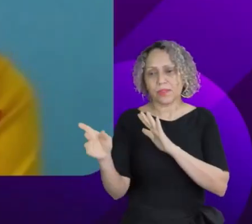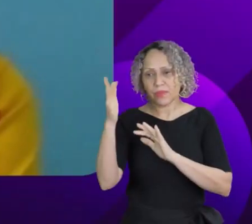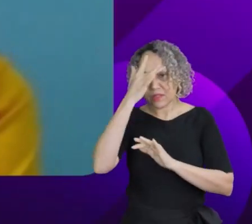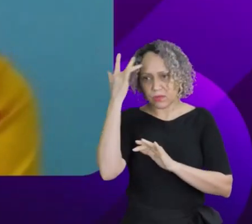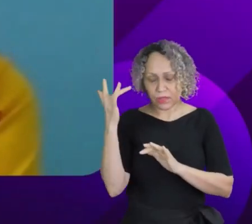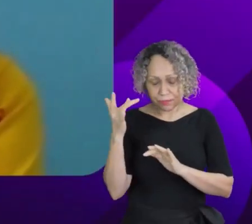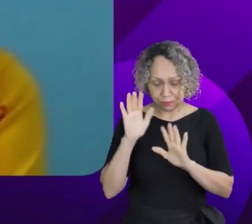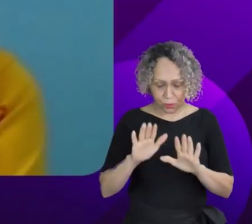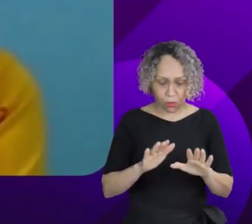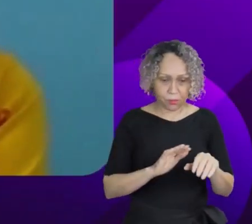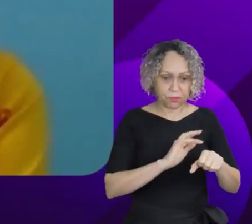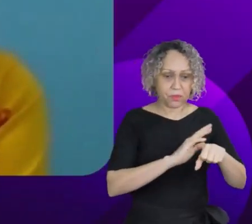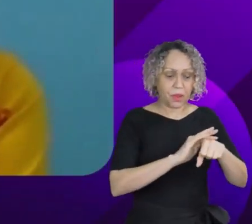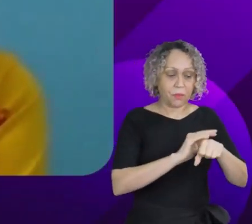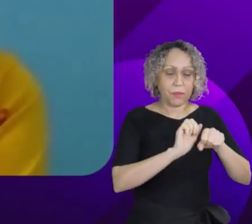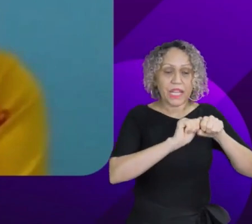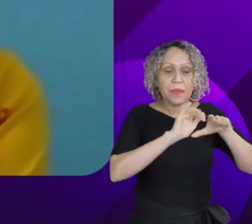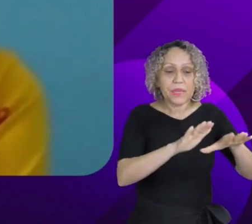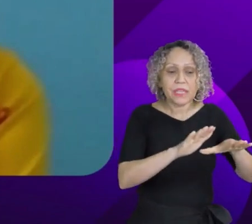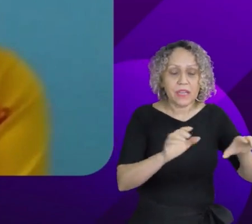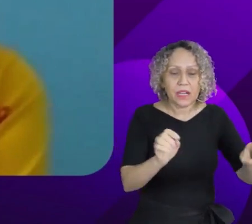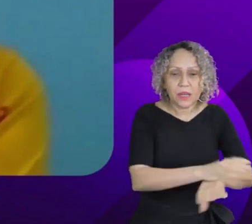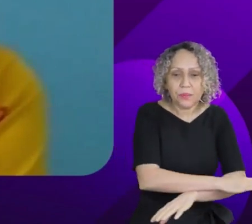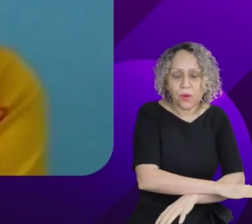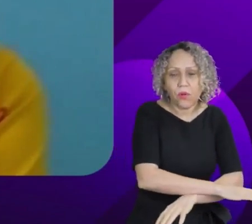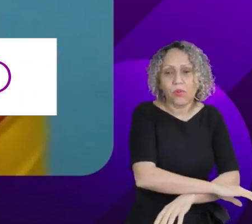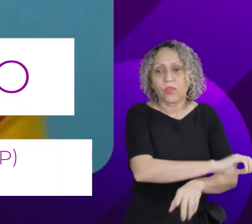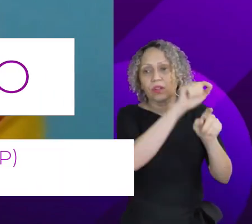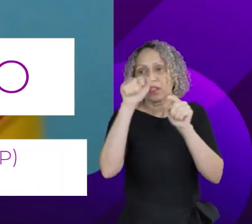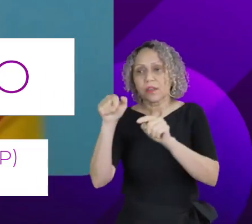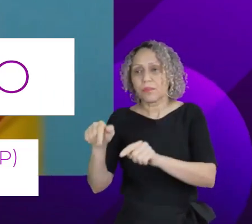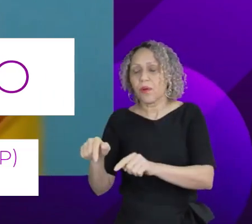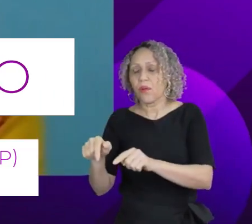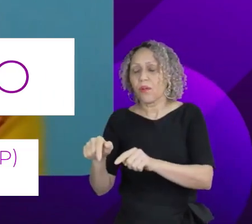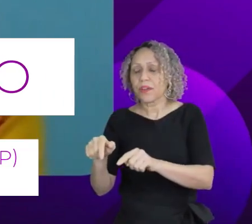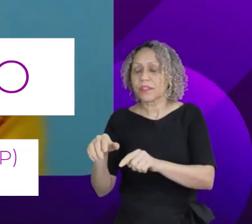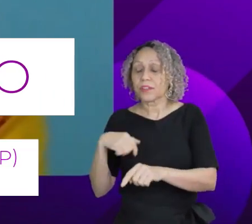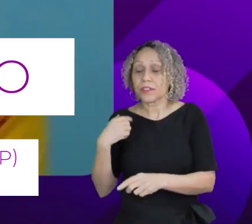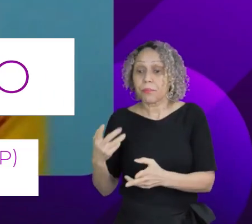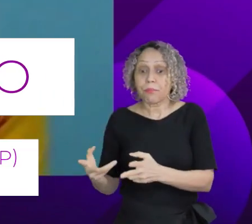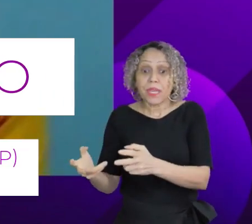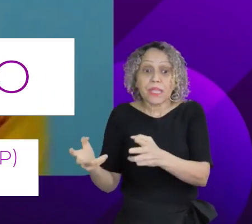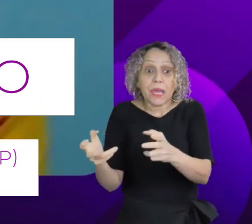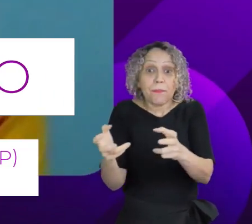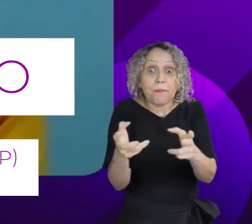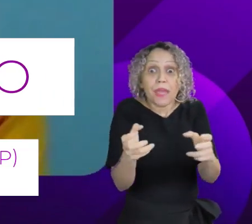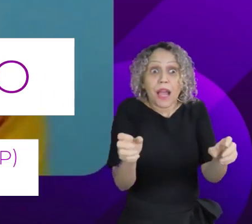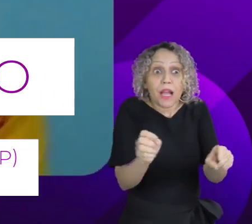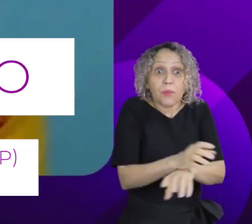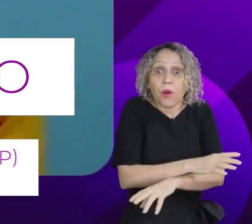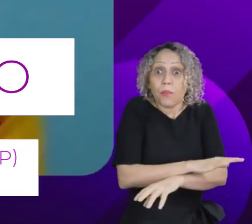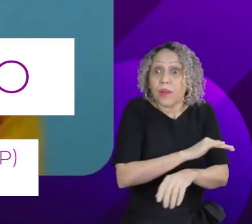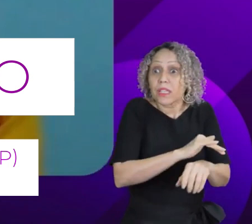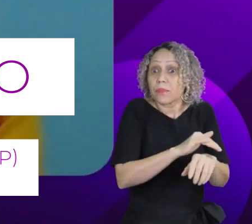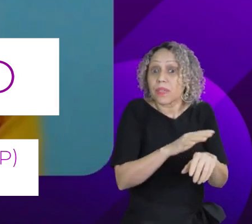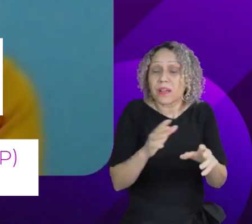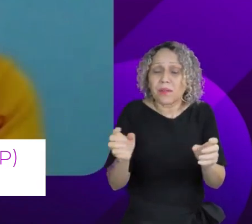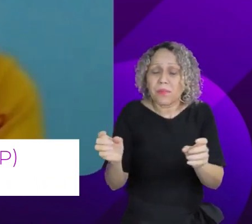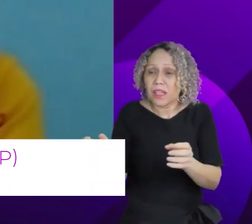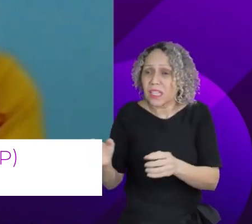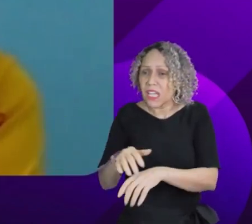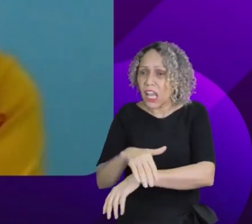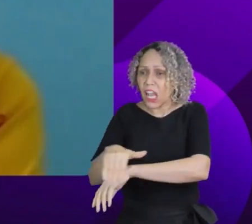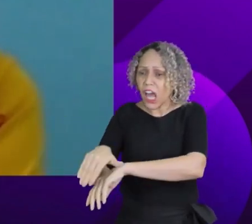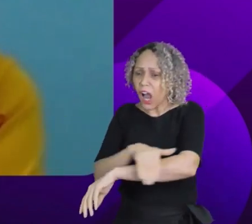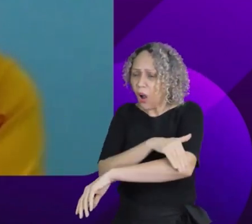gente observou que muita gente, tem muita gente morando na rua. Hoje eu costumo brincar e dizer para as pessoas o seguinte: você tem que andar na rua à